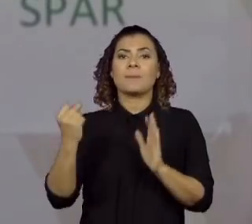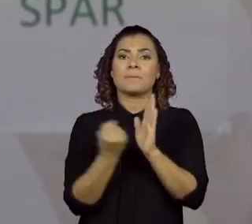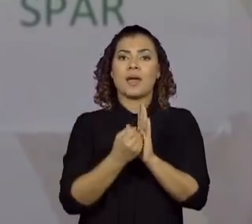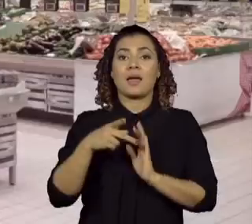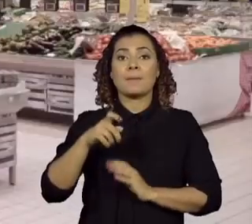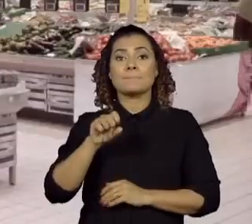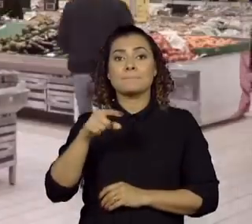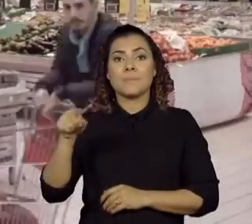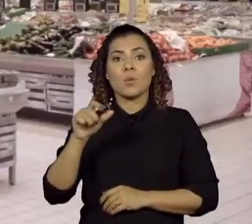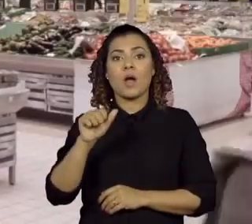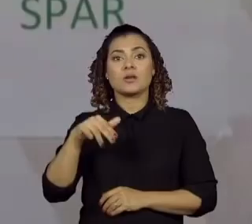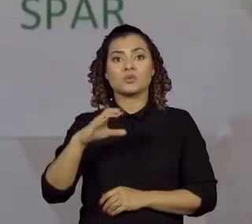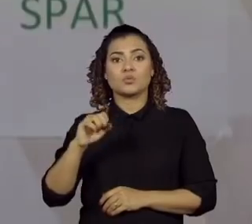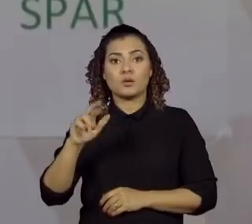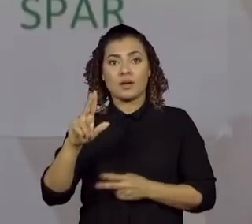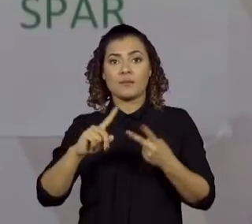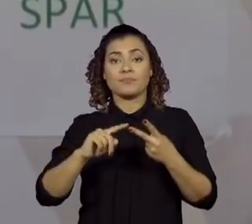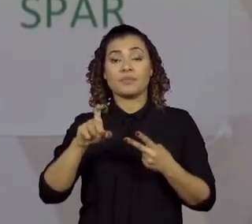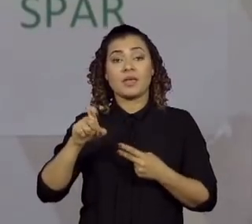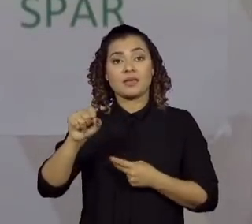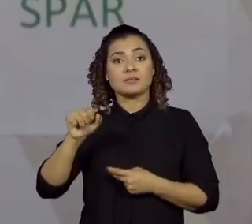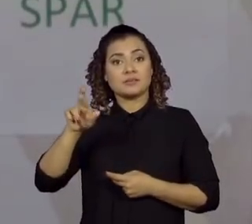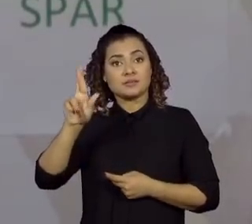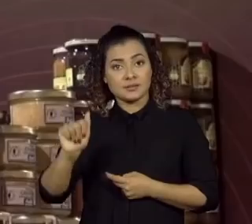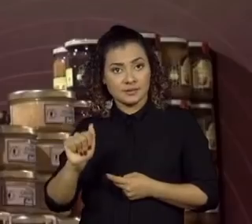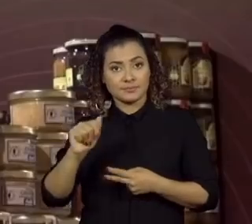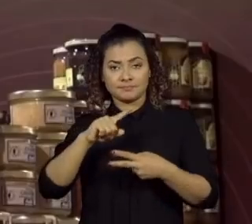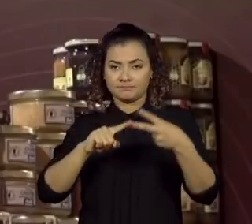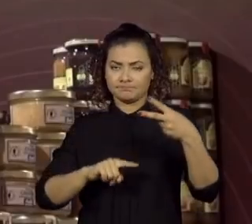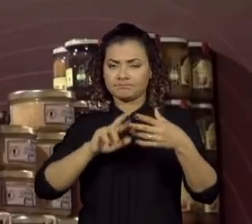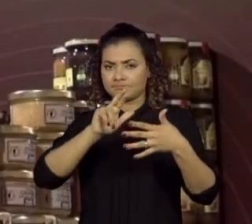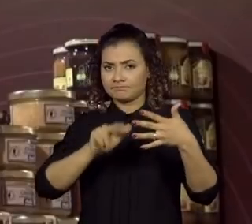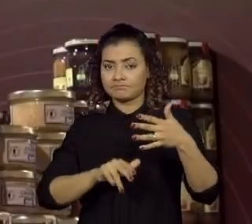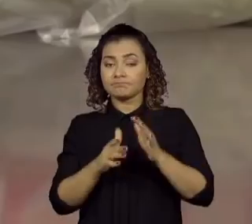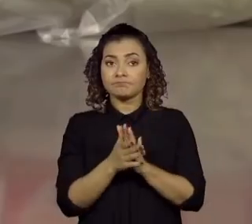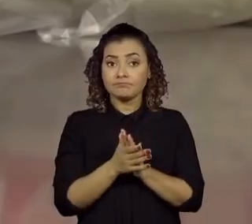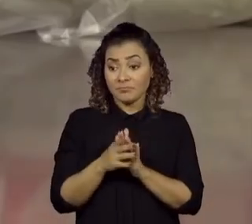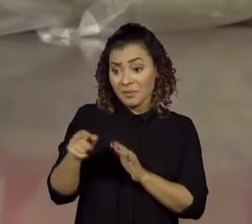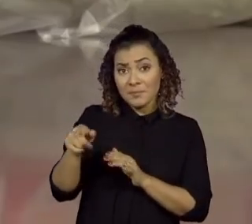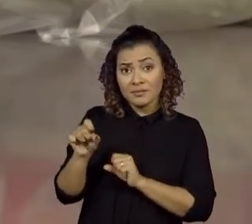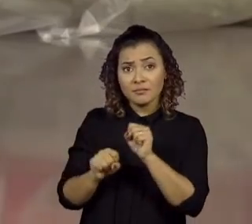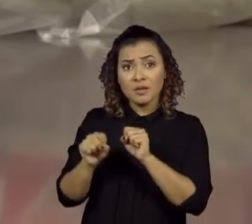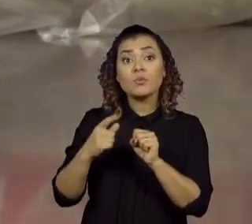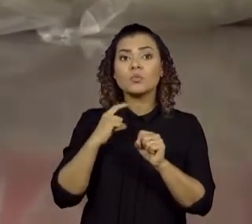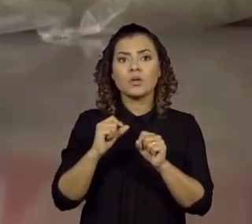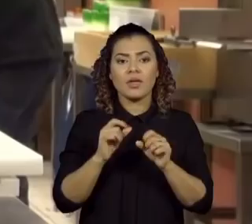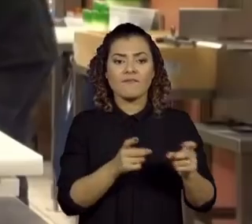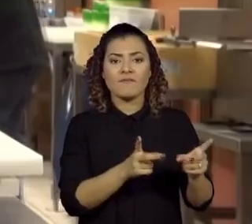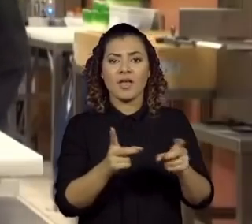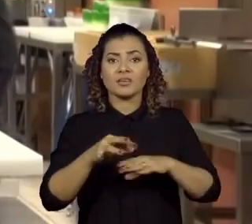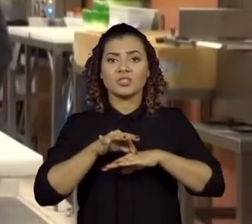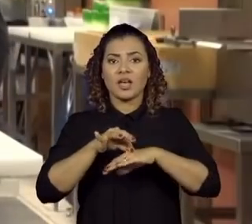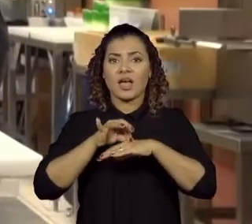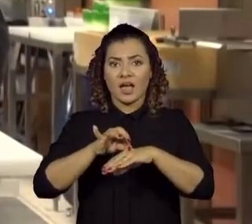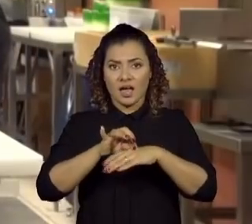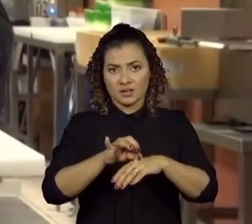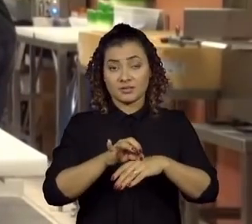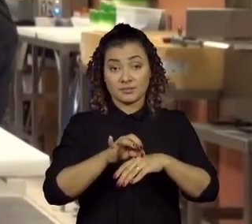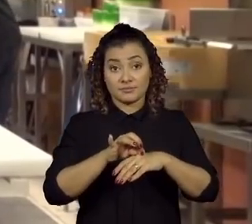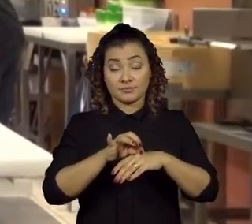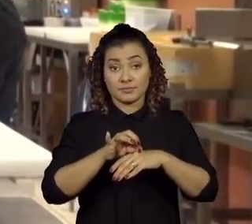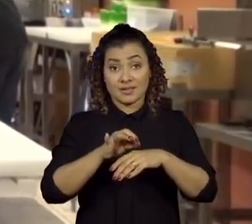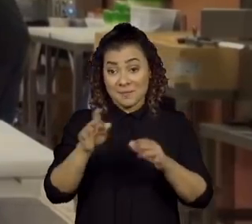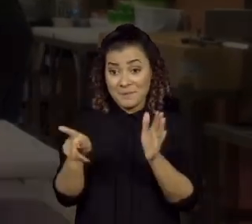Pão de Açúcar e Extra, entre outras. Segundo eles, abatedouros que vendiam carne para fornecedores